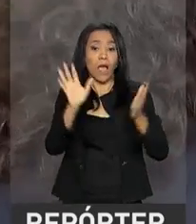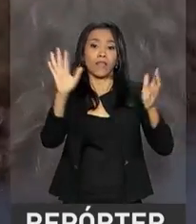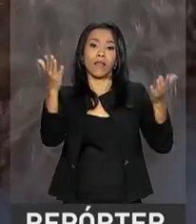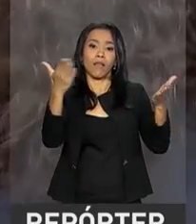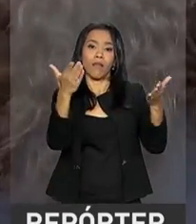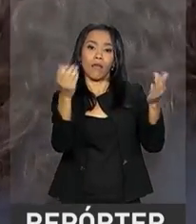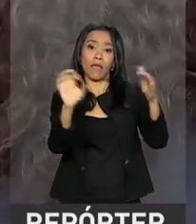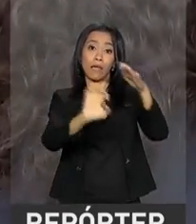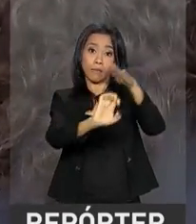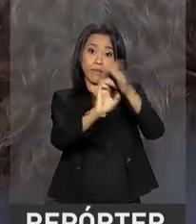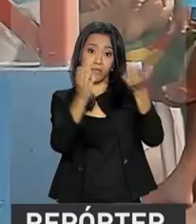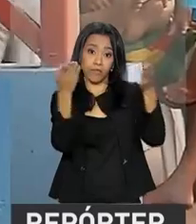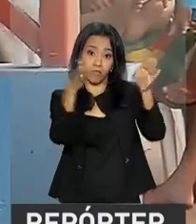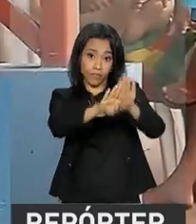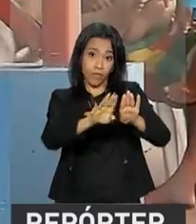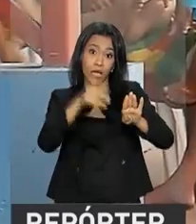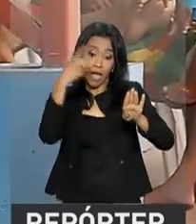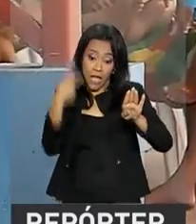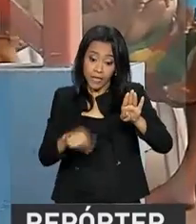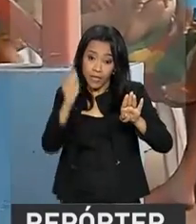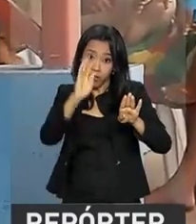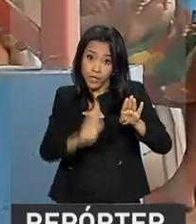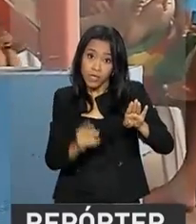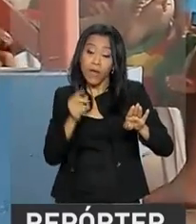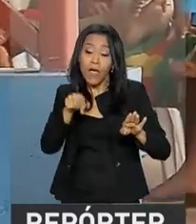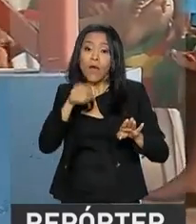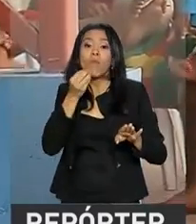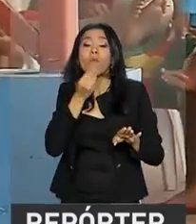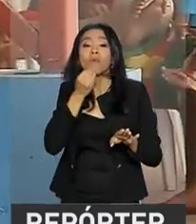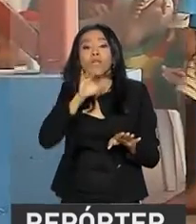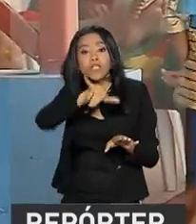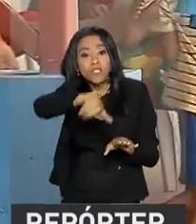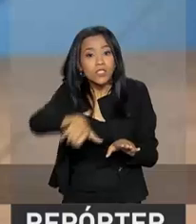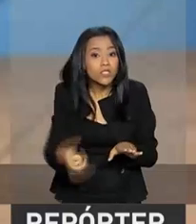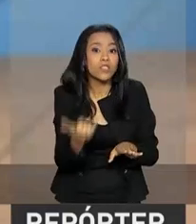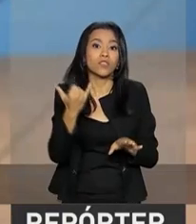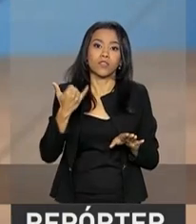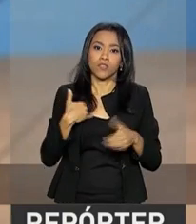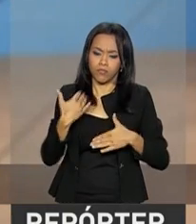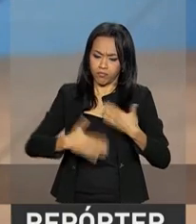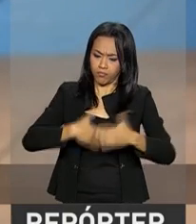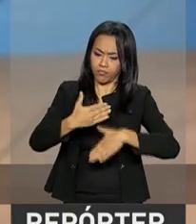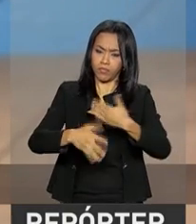de recomeço para ele e outros 8 integrantes da família.